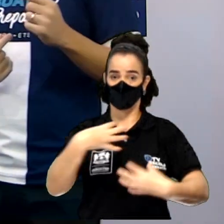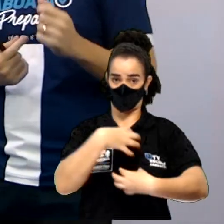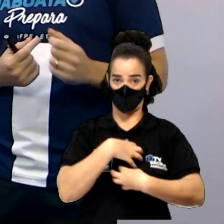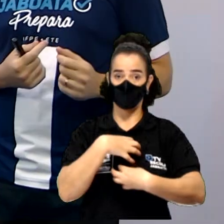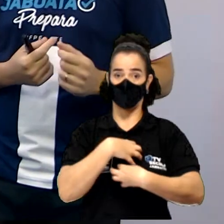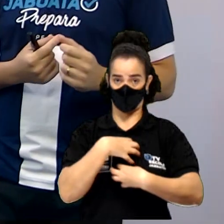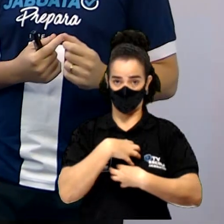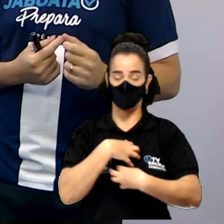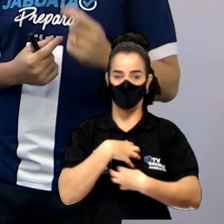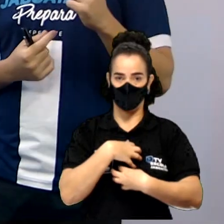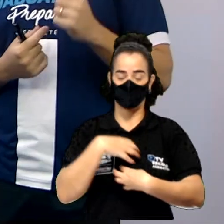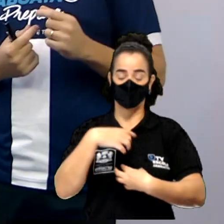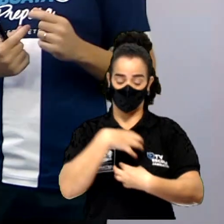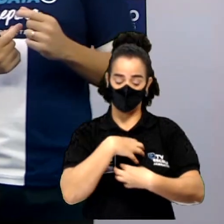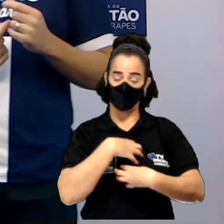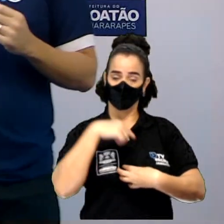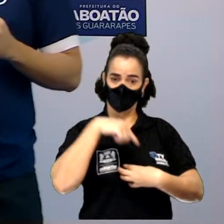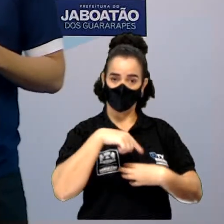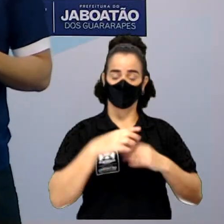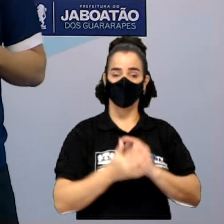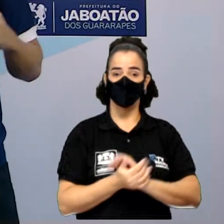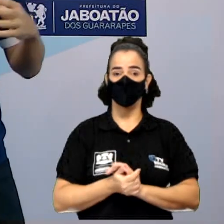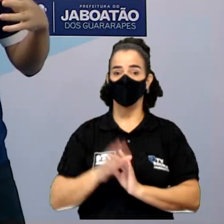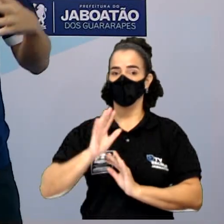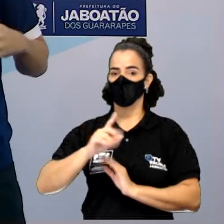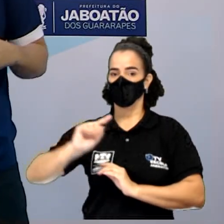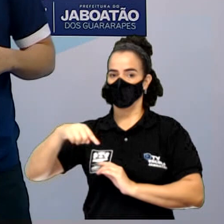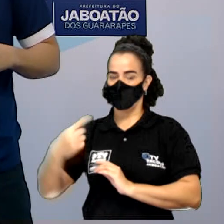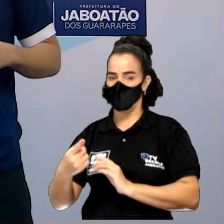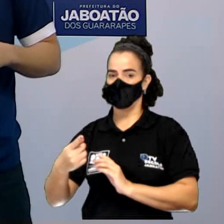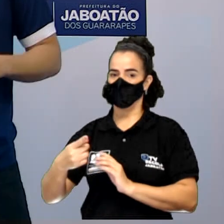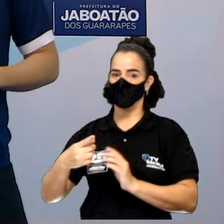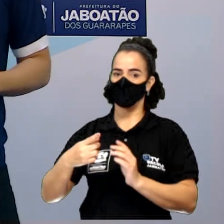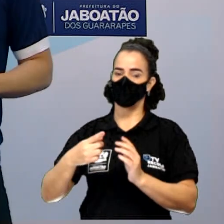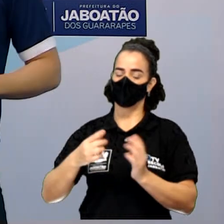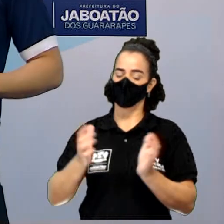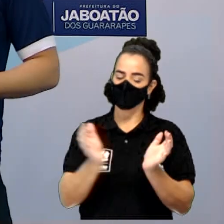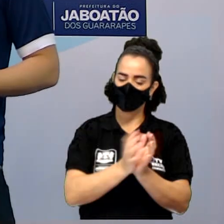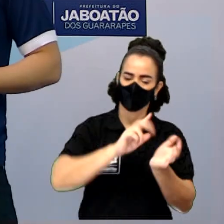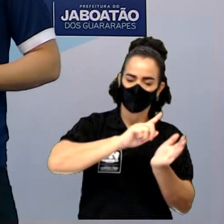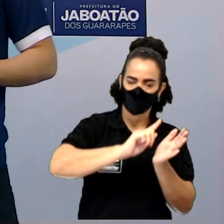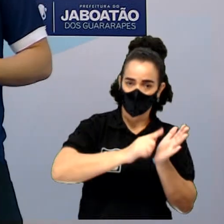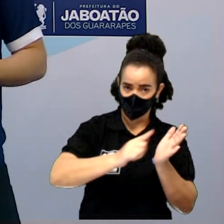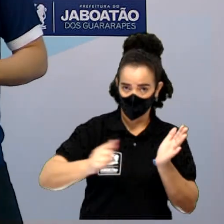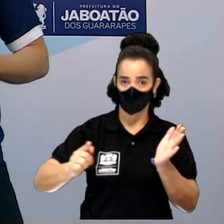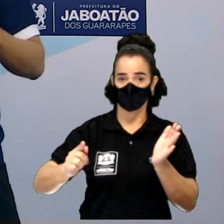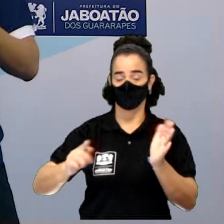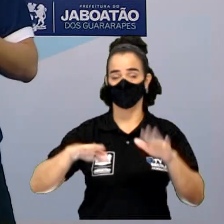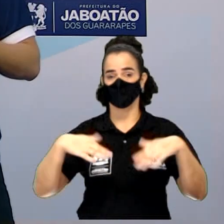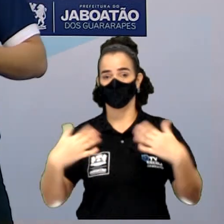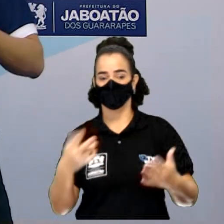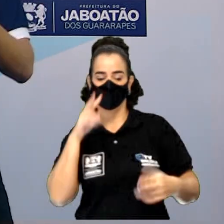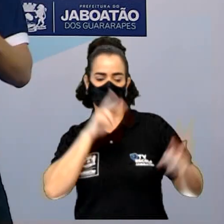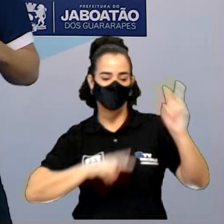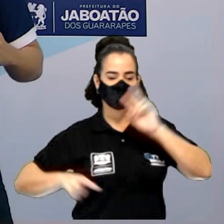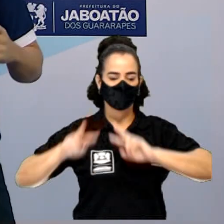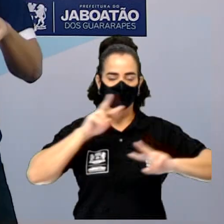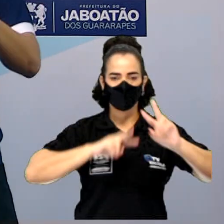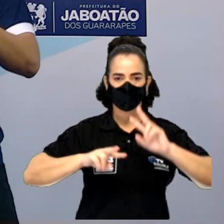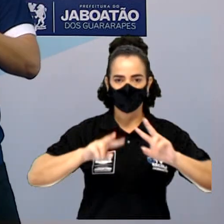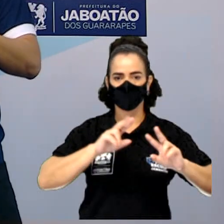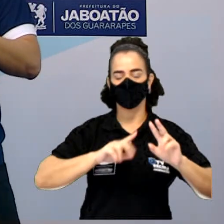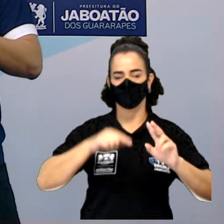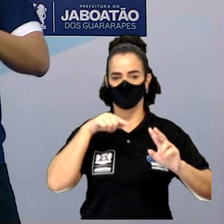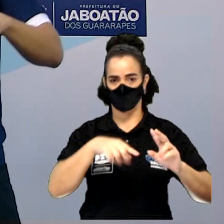respeito ao sentido e que a sintaxe está associada a elementos gramaticais. Então, quando a gente avalia uma questão nessa ótica de sintaxe e